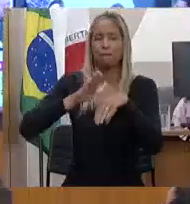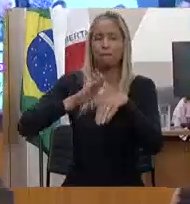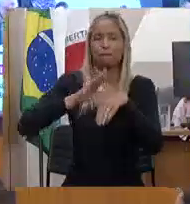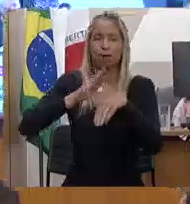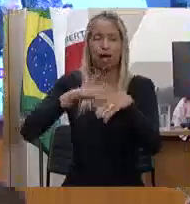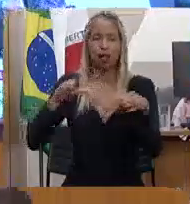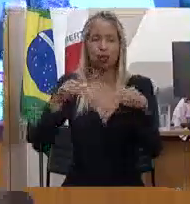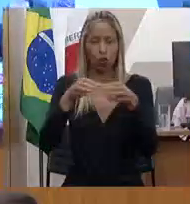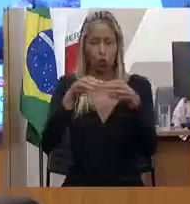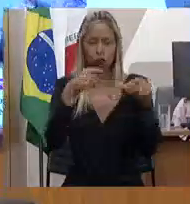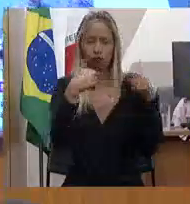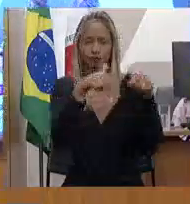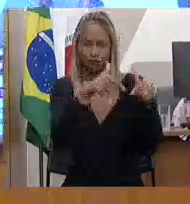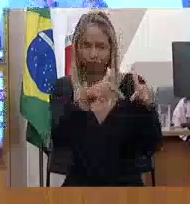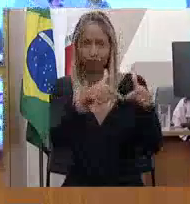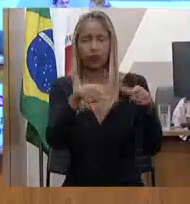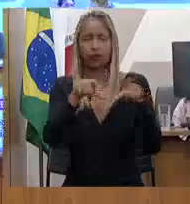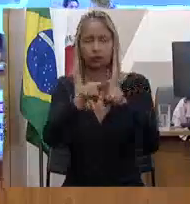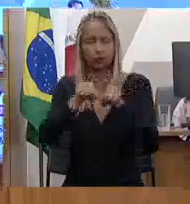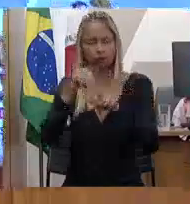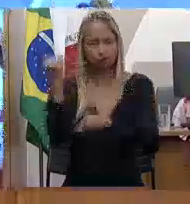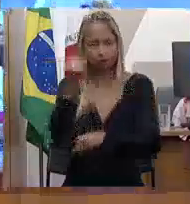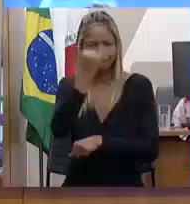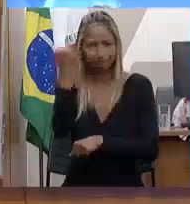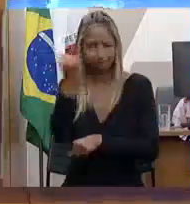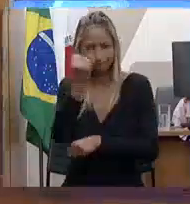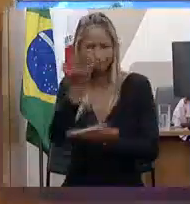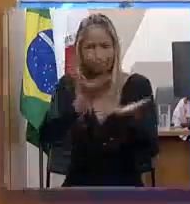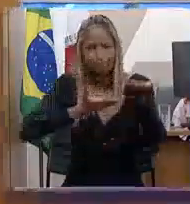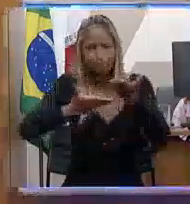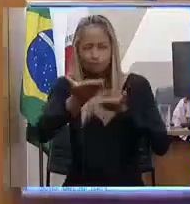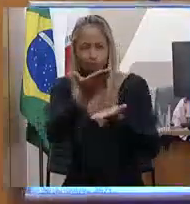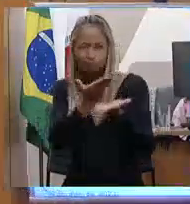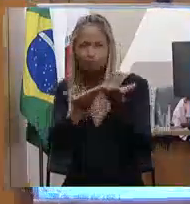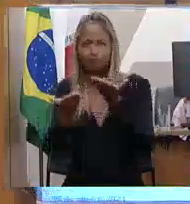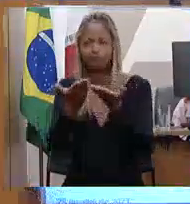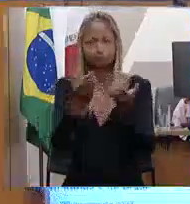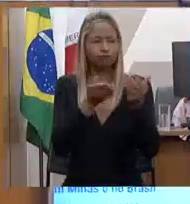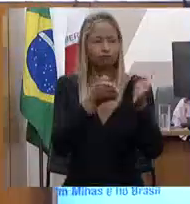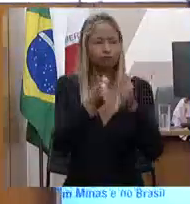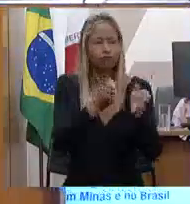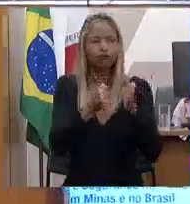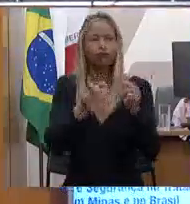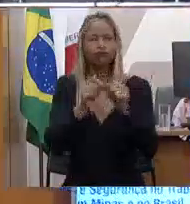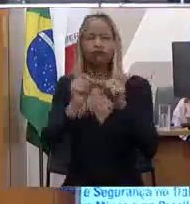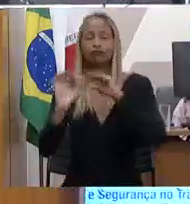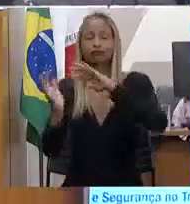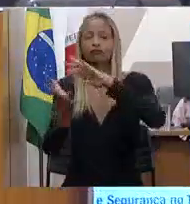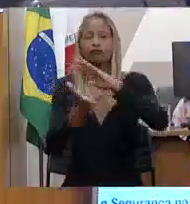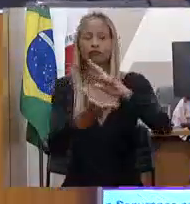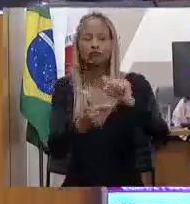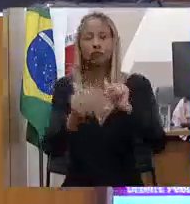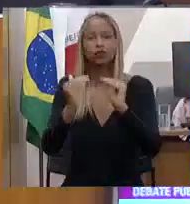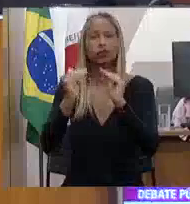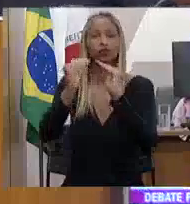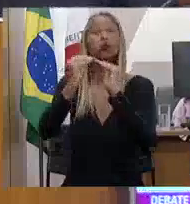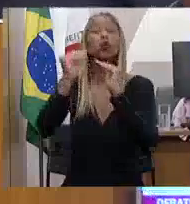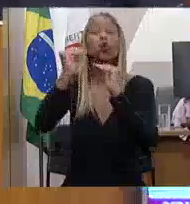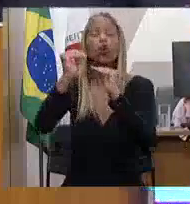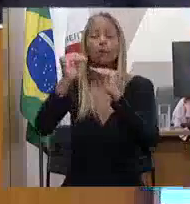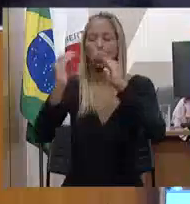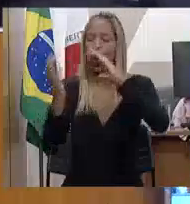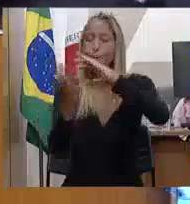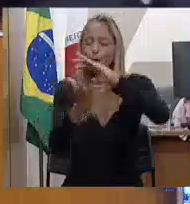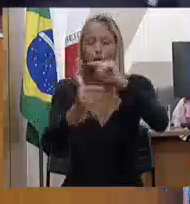vez a comissão de trabalho e essa importante articulação que o Betão faz com o mundo da classe trabalhadora